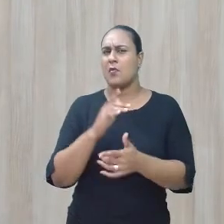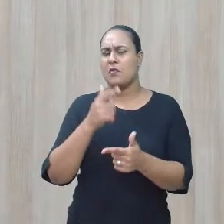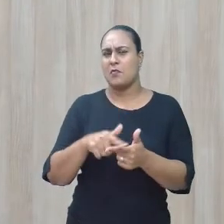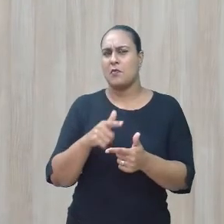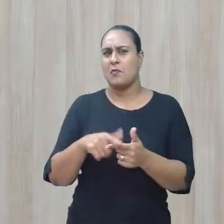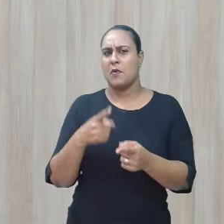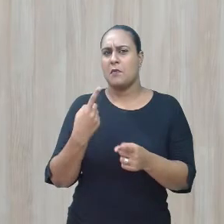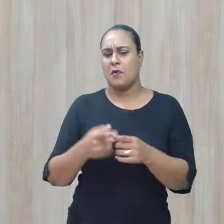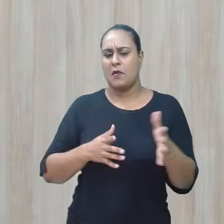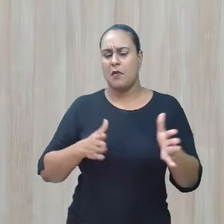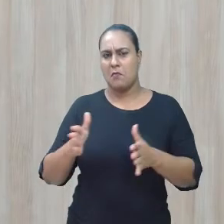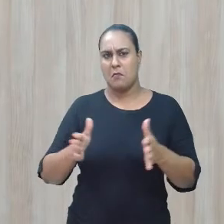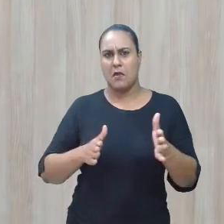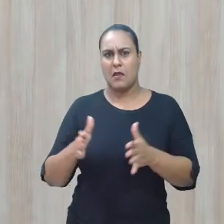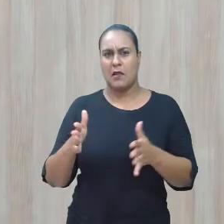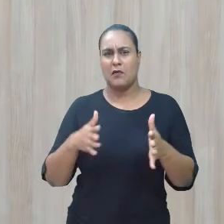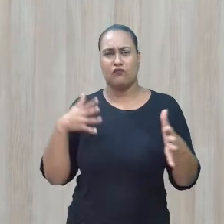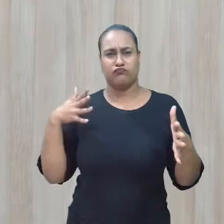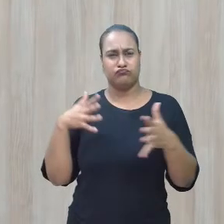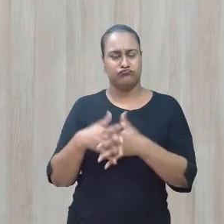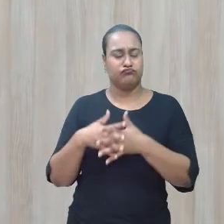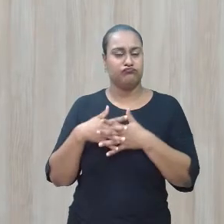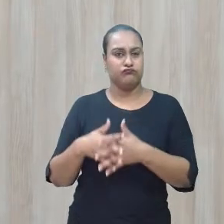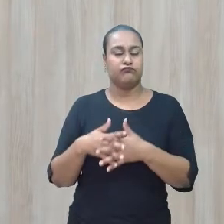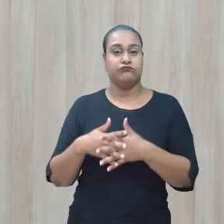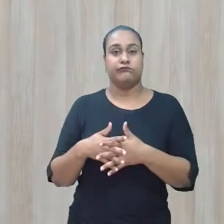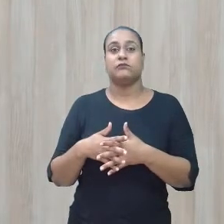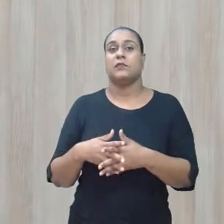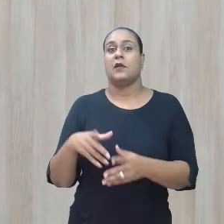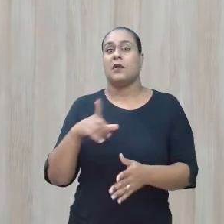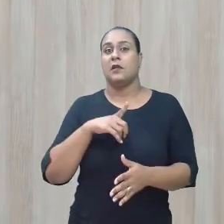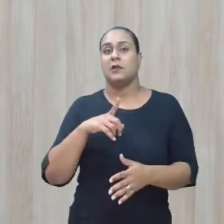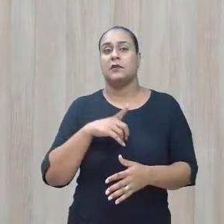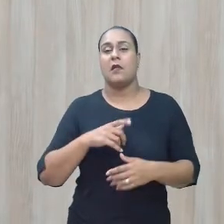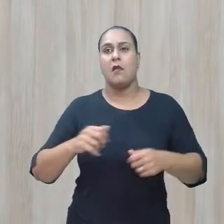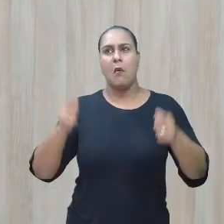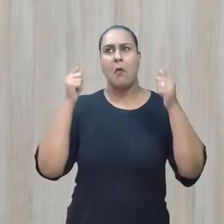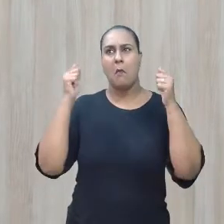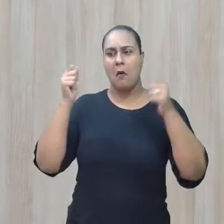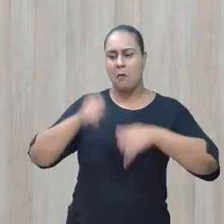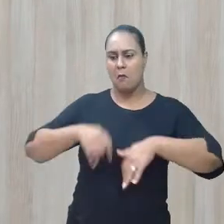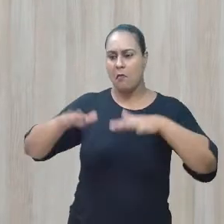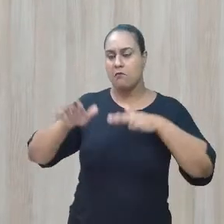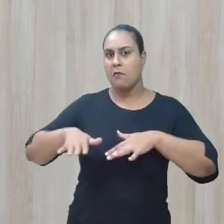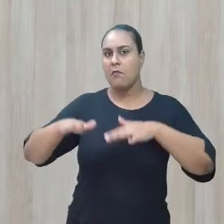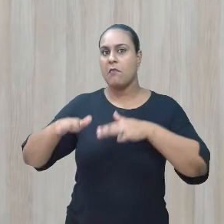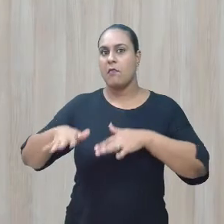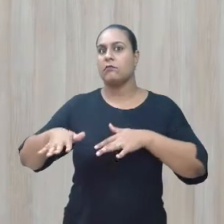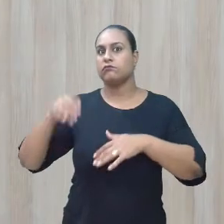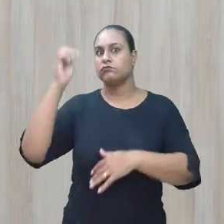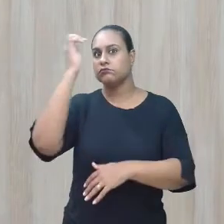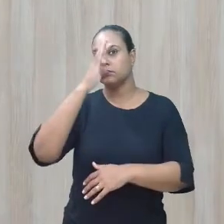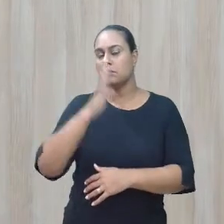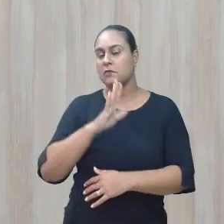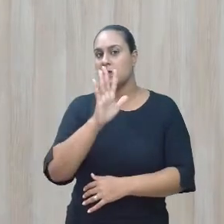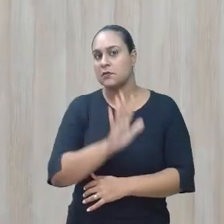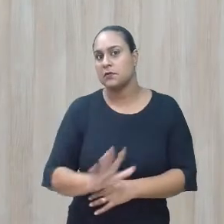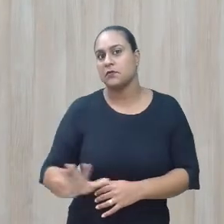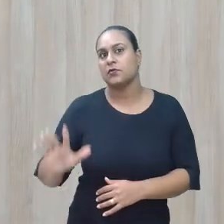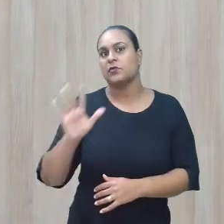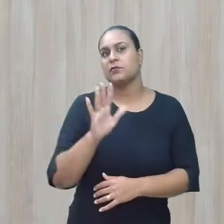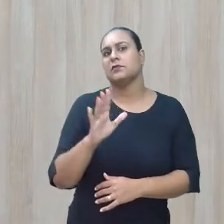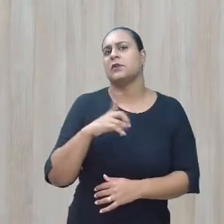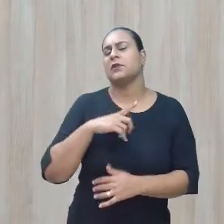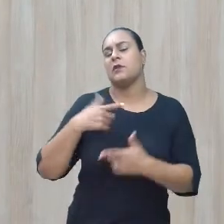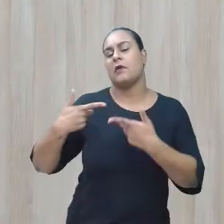período vai ser muito confuso na nossa história, muito marcado por levantes no Brasil inteiro, mas tinha ainda se envolvido em algumas guerras